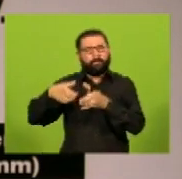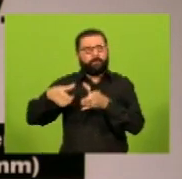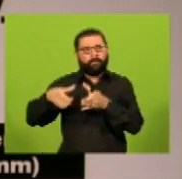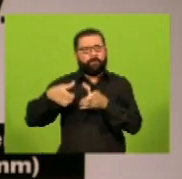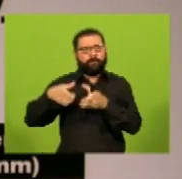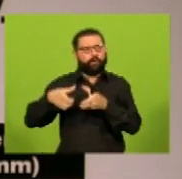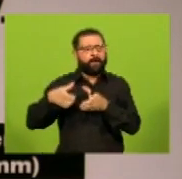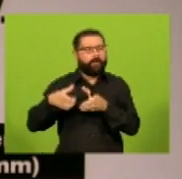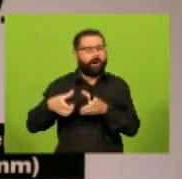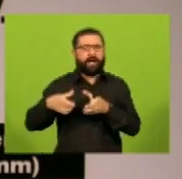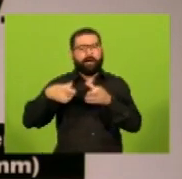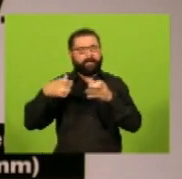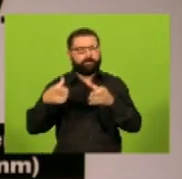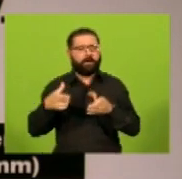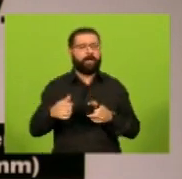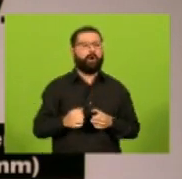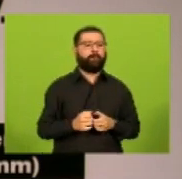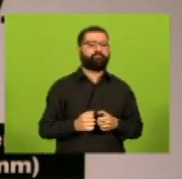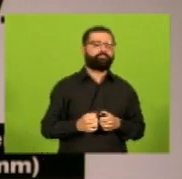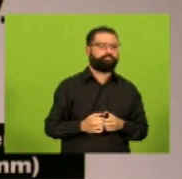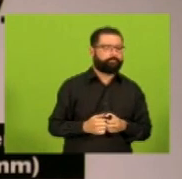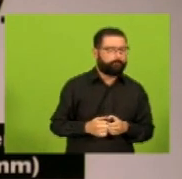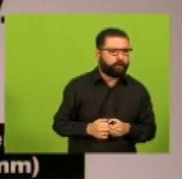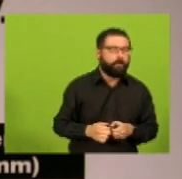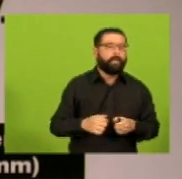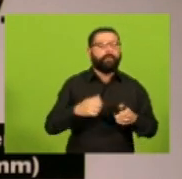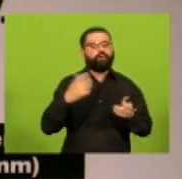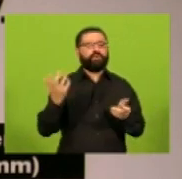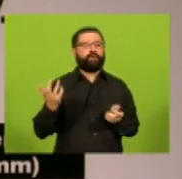aquela que tem o furo maior, a abertura maior.